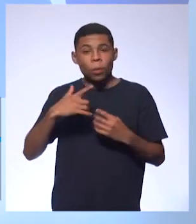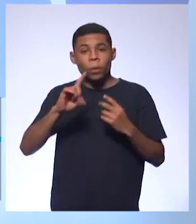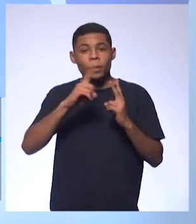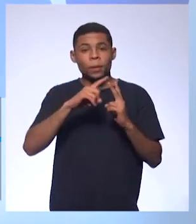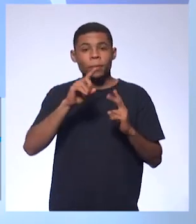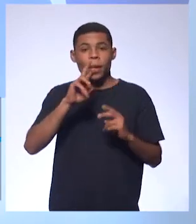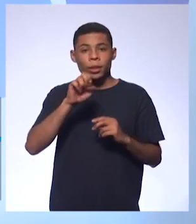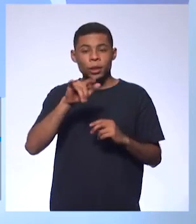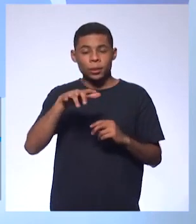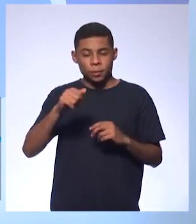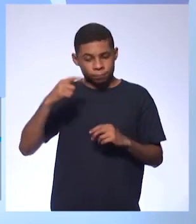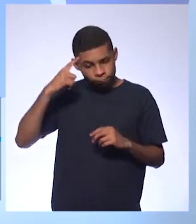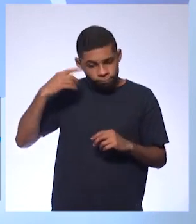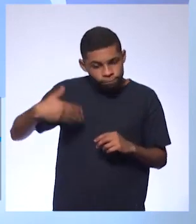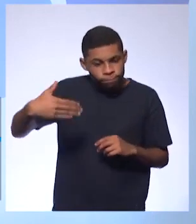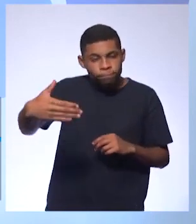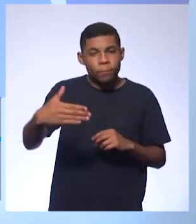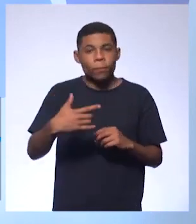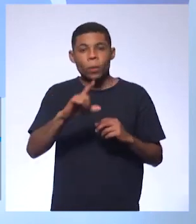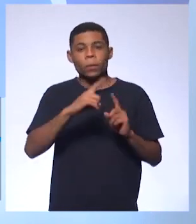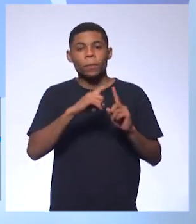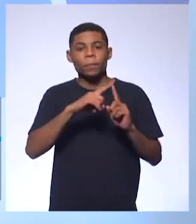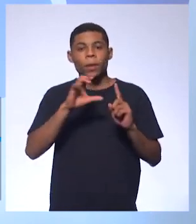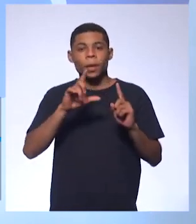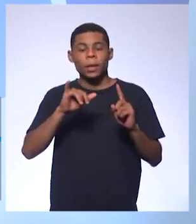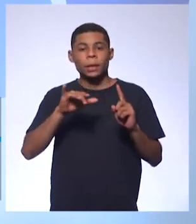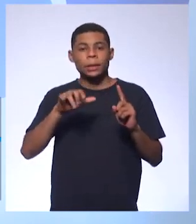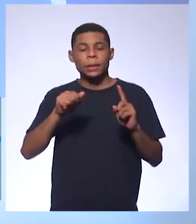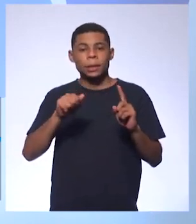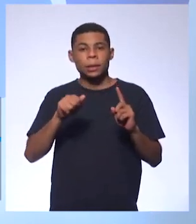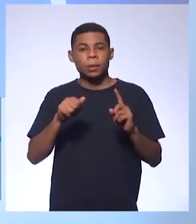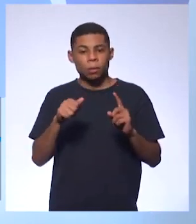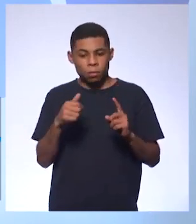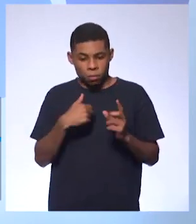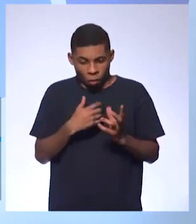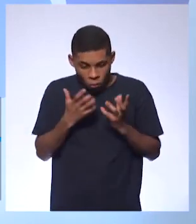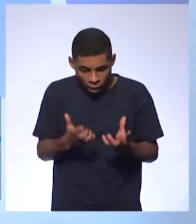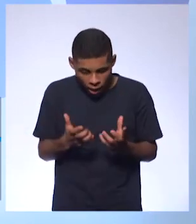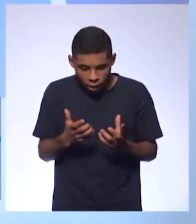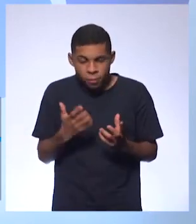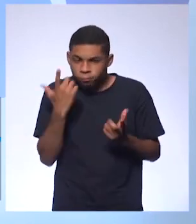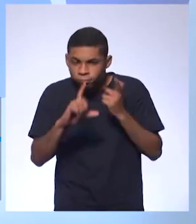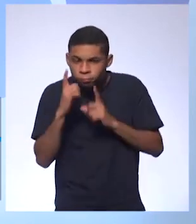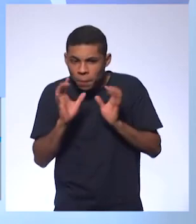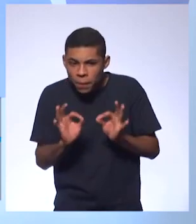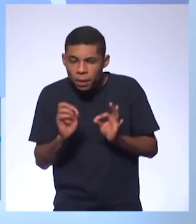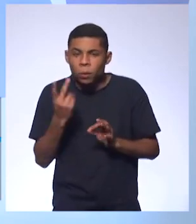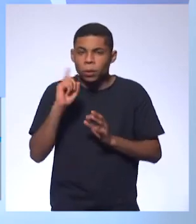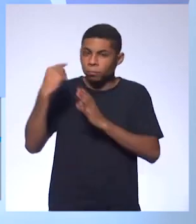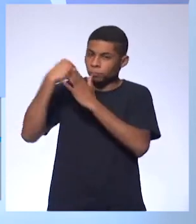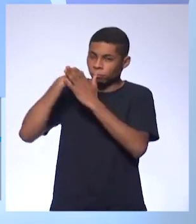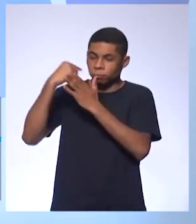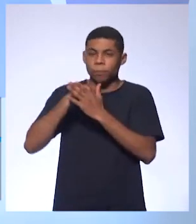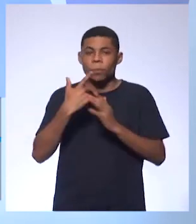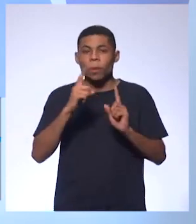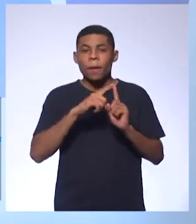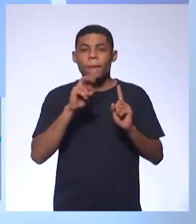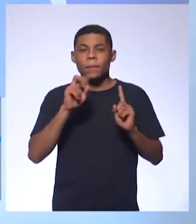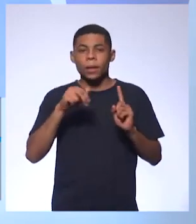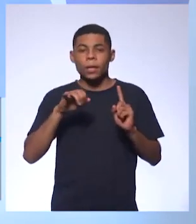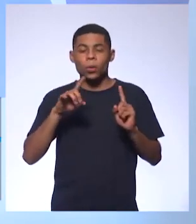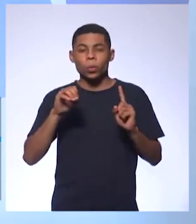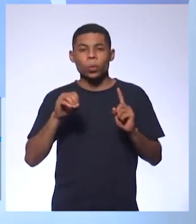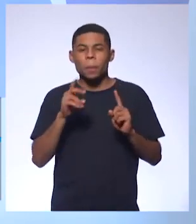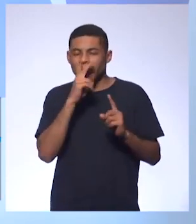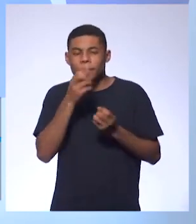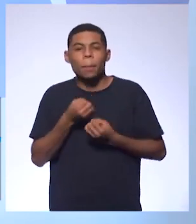regulação. Professora Clícia, é perceber se estou fazendo o que propus para mim. E o professor Vanildo já foi um pouco mais